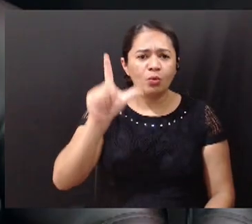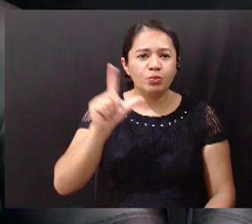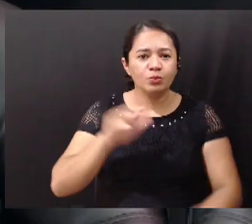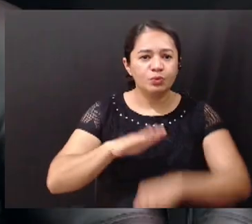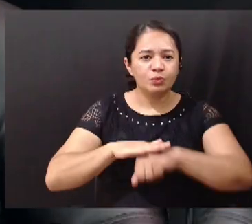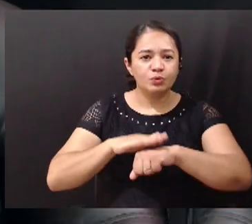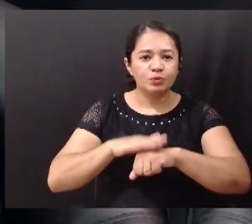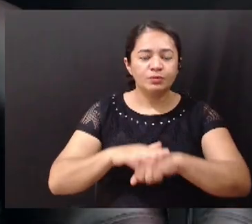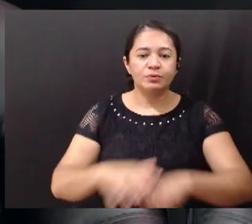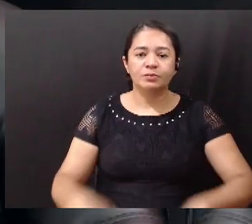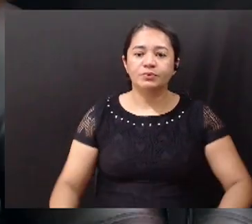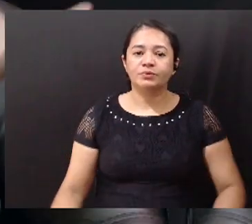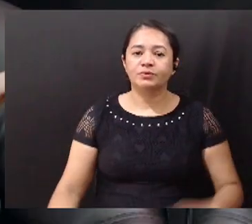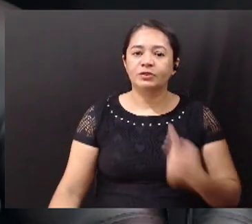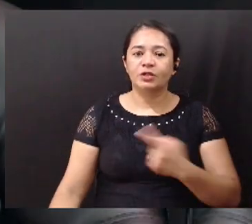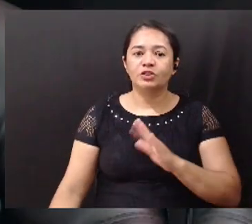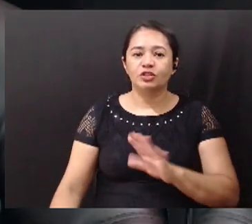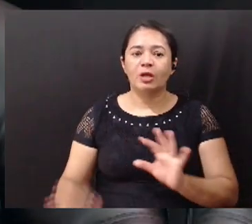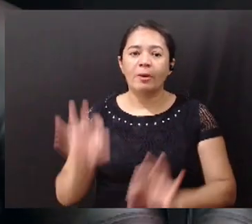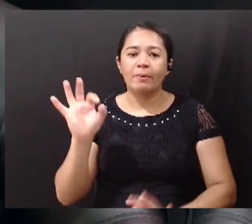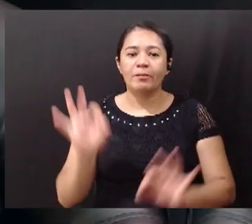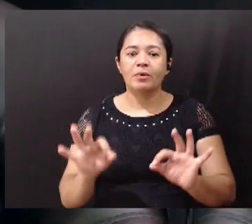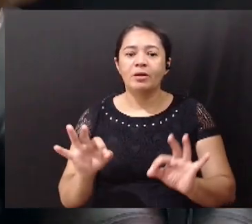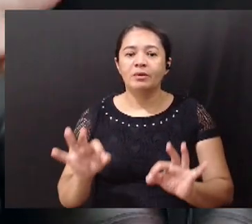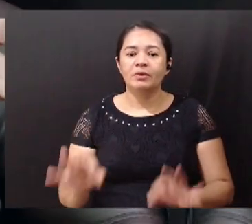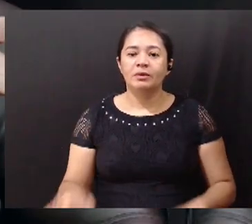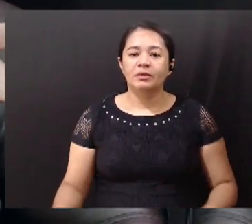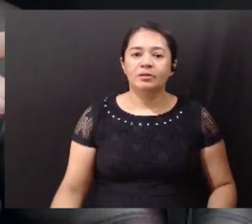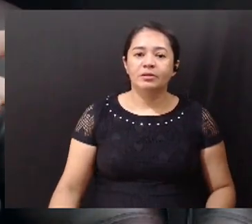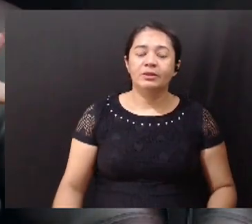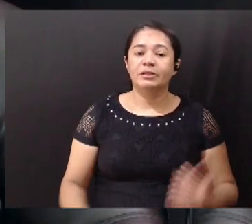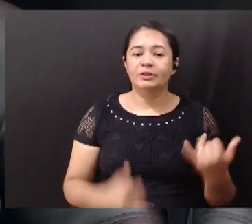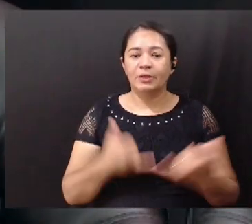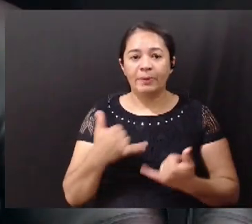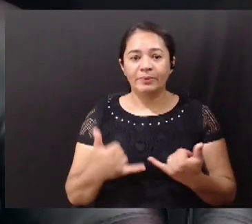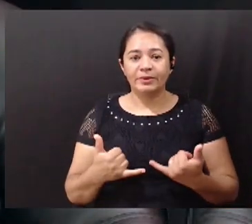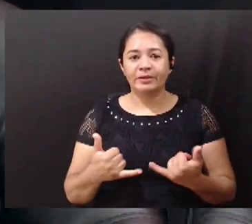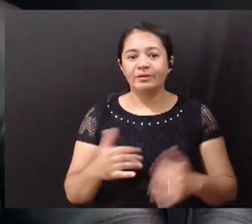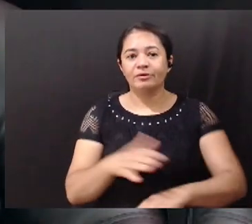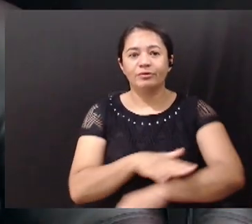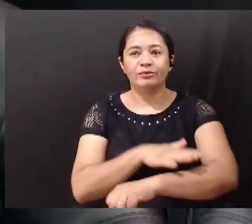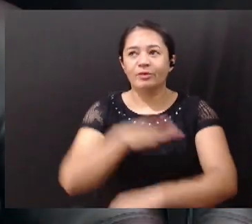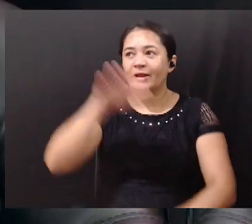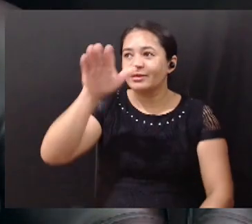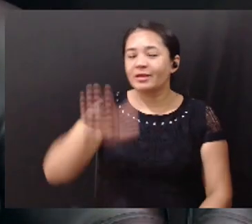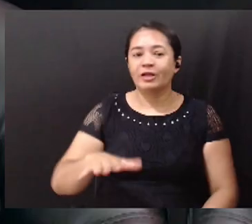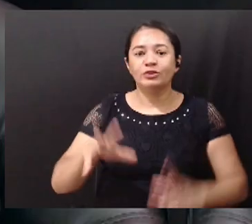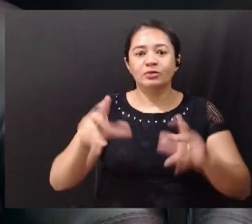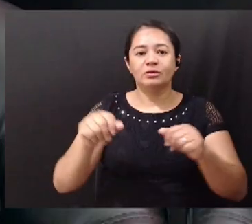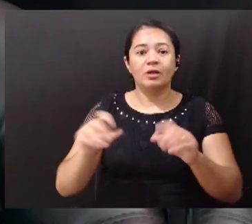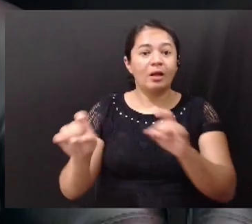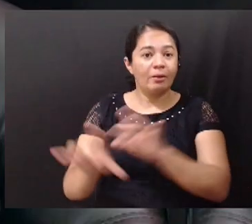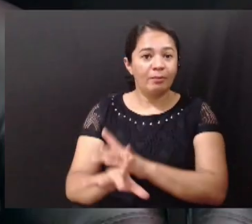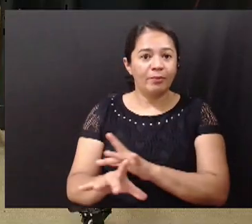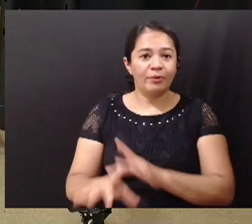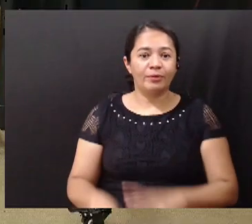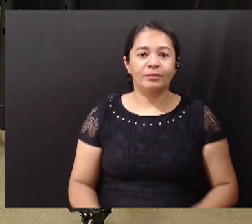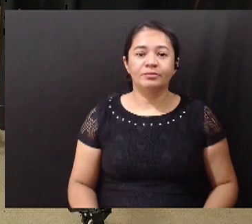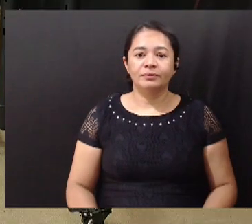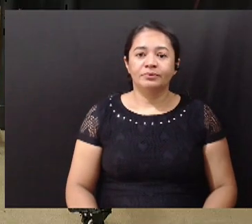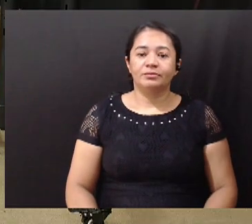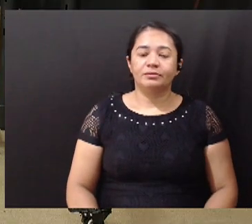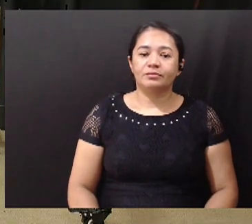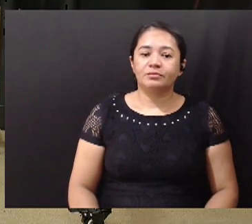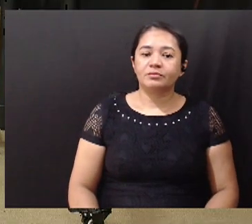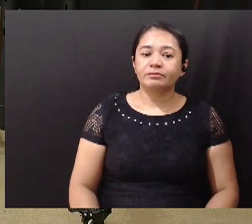já montou um cenário de brincadeiras de uma tarde, né? E passou. Olha só. E criou memórias. Olha